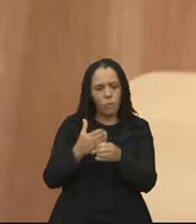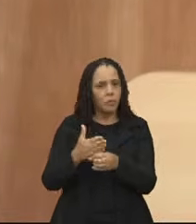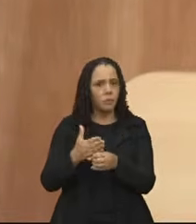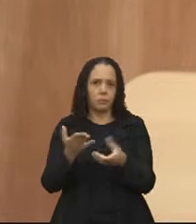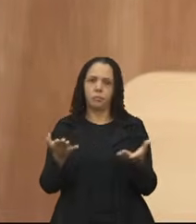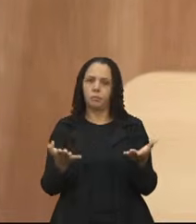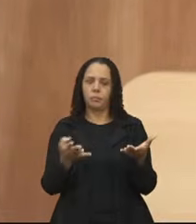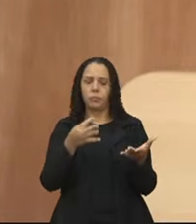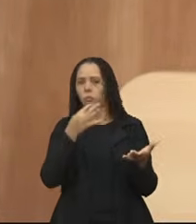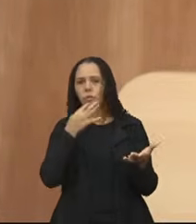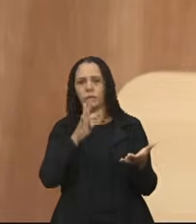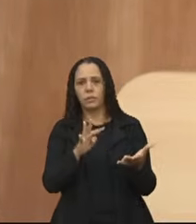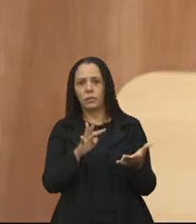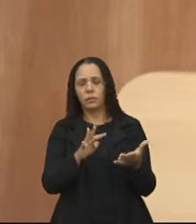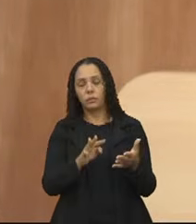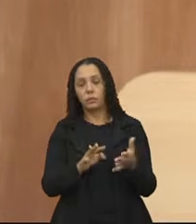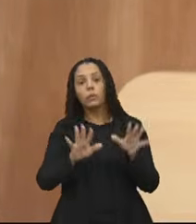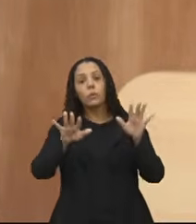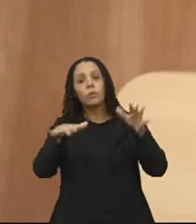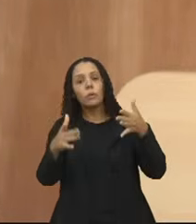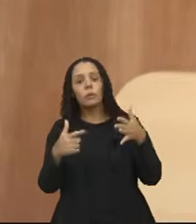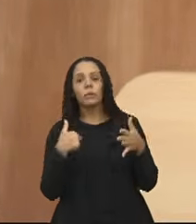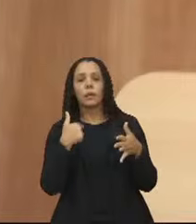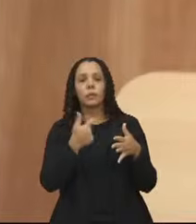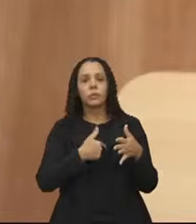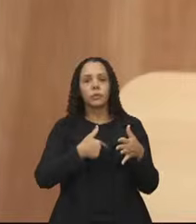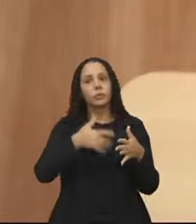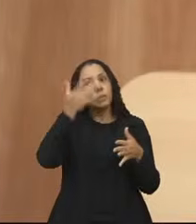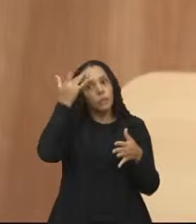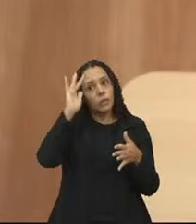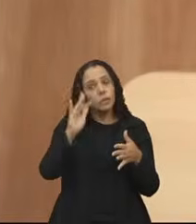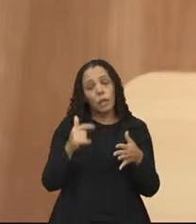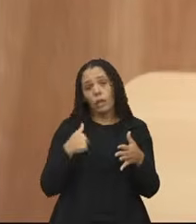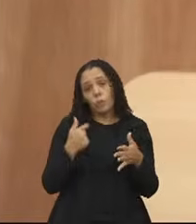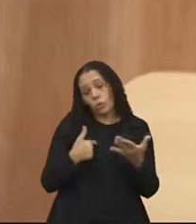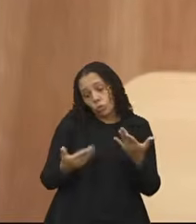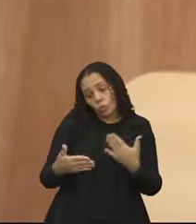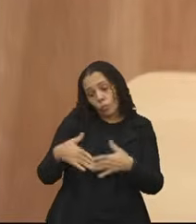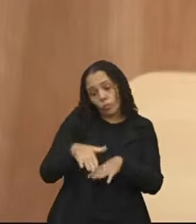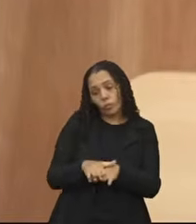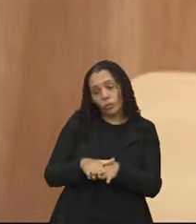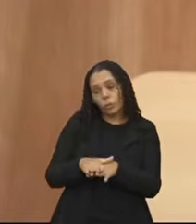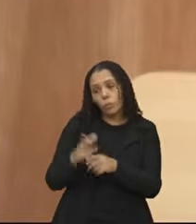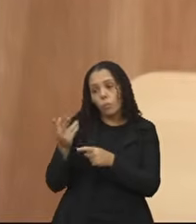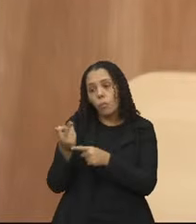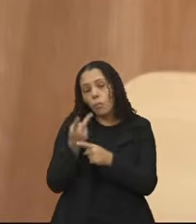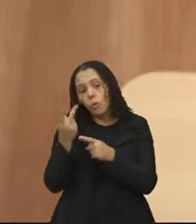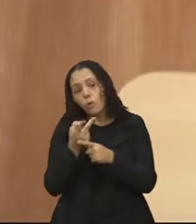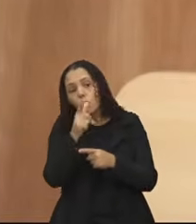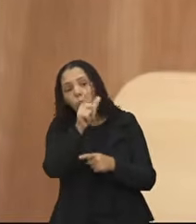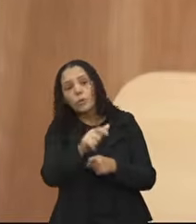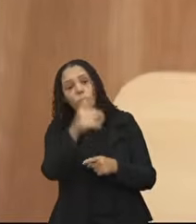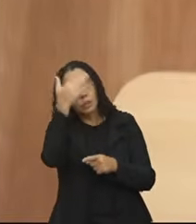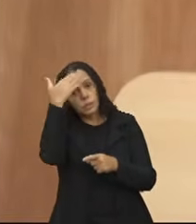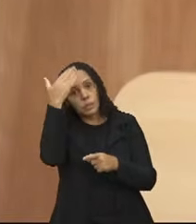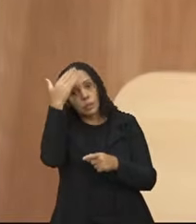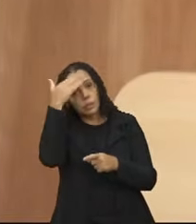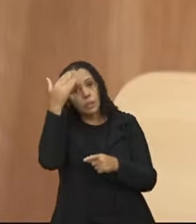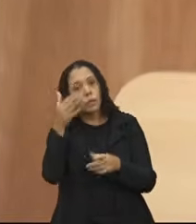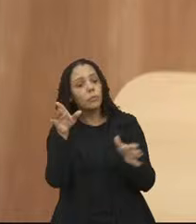gente não tem esses conhecimentos, a gente baixa a bola e vai atrás das pessoas que têm conhecimento e